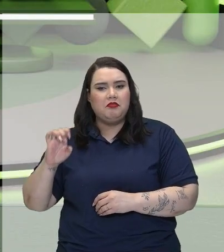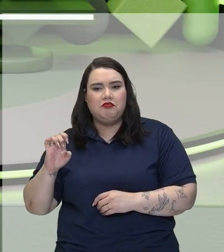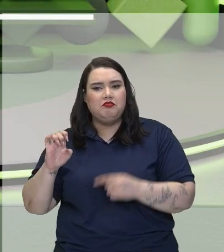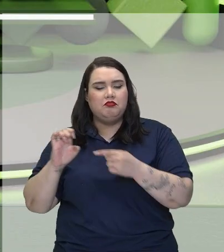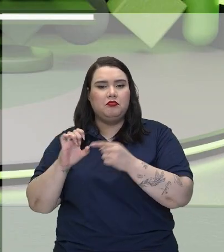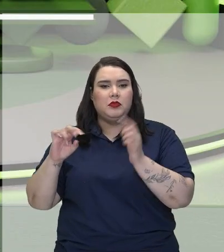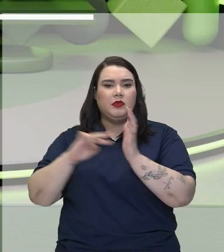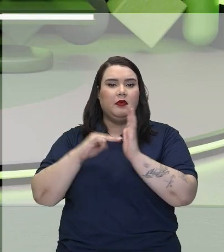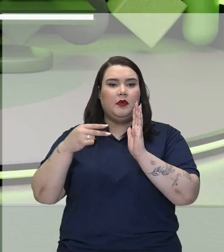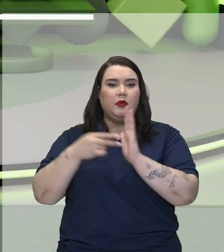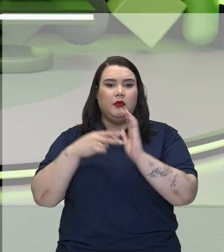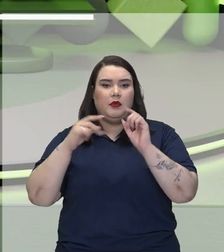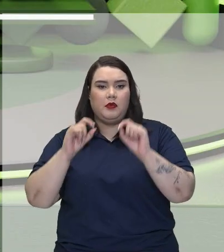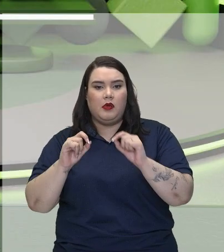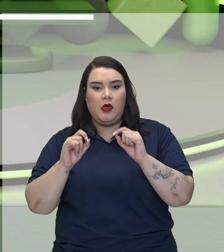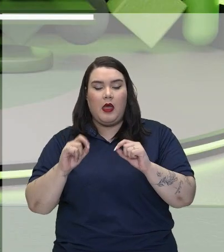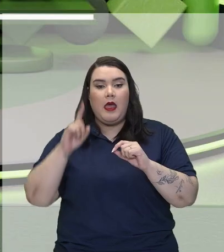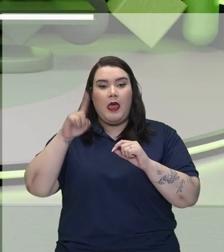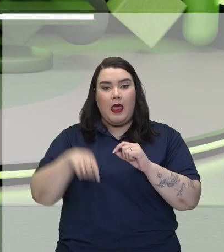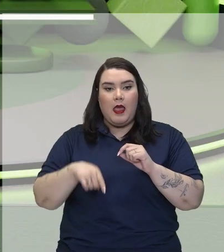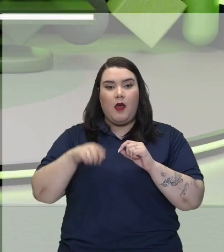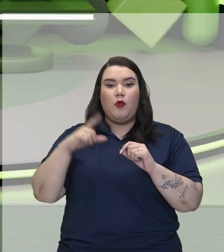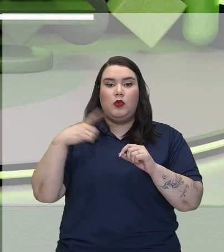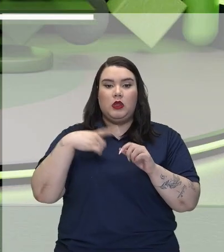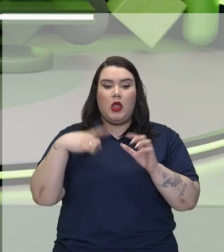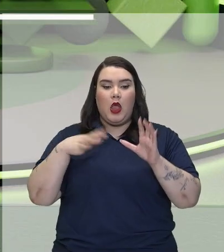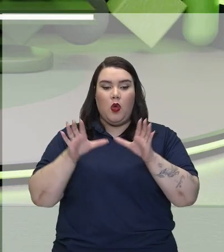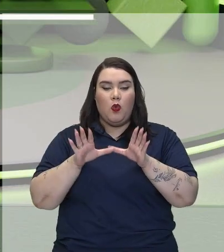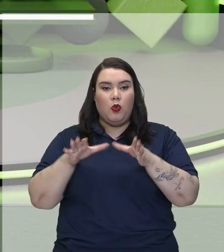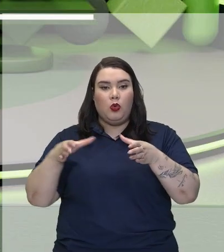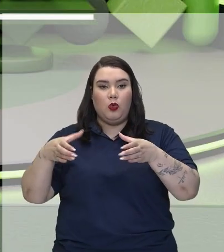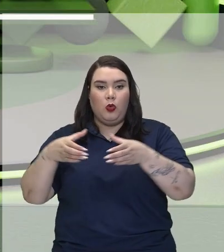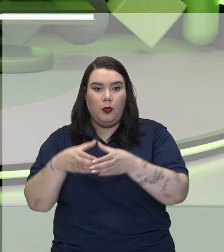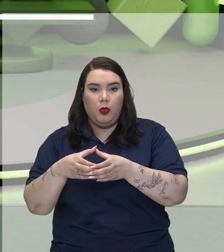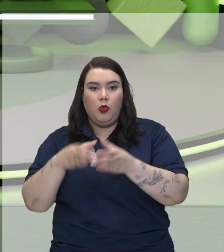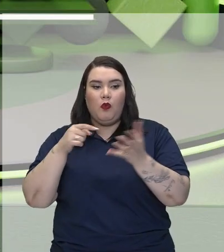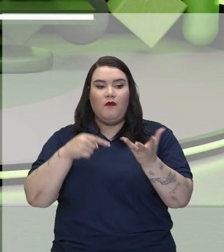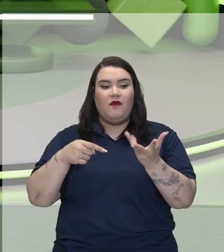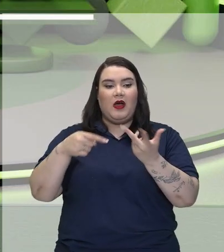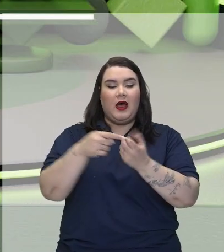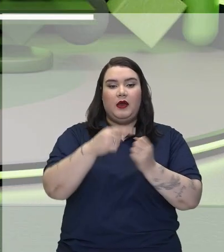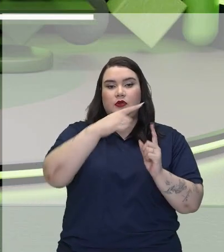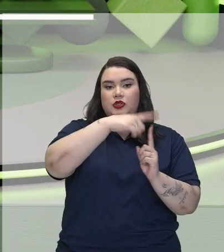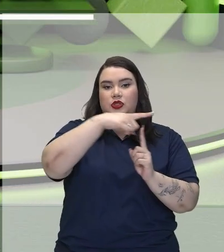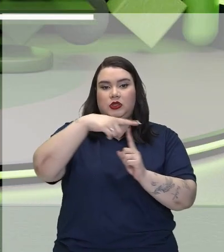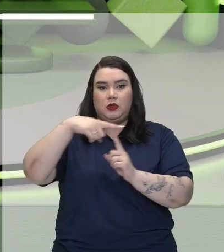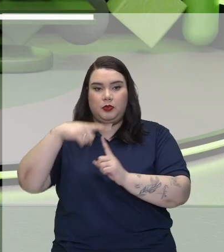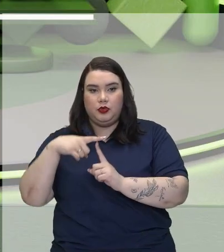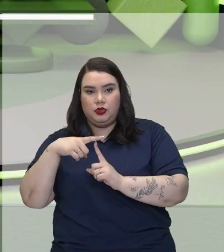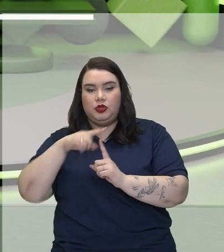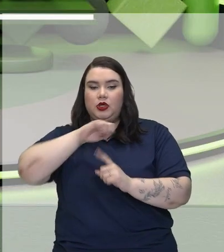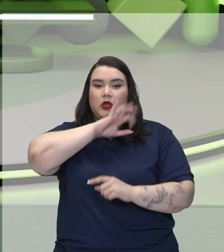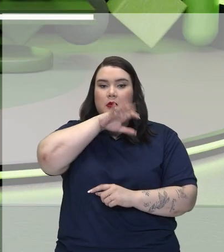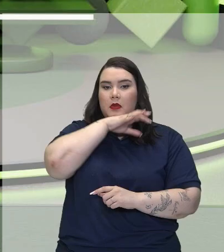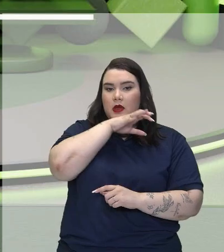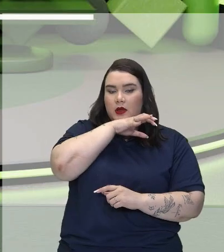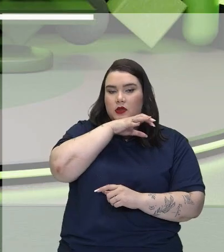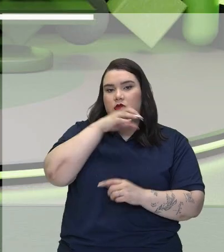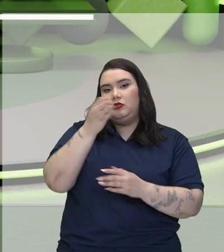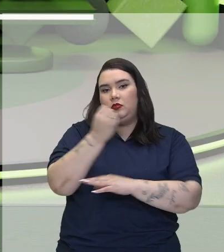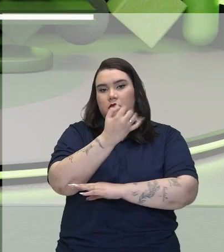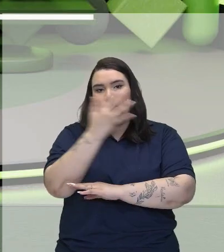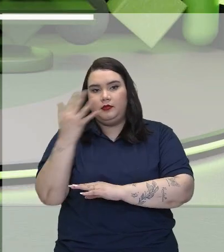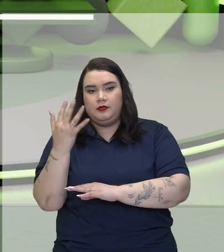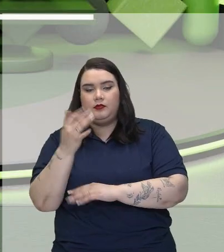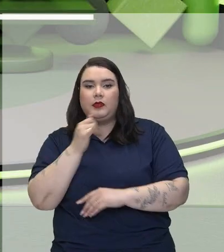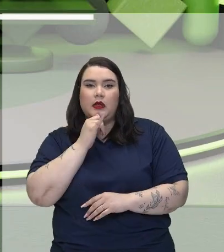comunidade, eu estou falando de diferentes tipos de populações. Anteriormente, eu observei somente a população, o agrupamento